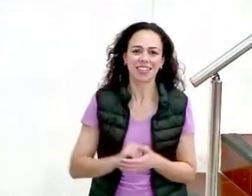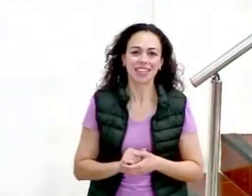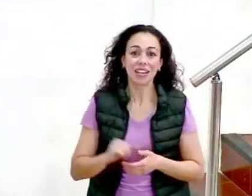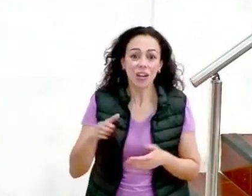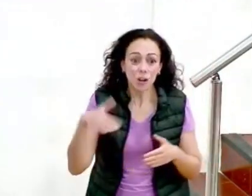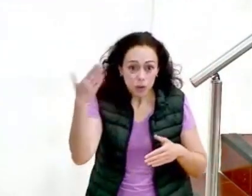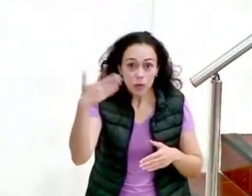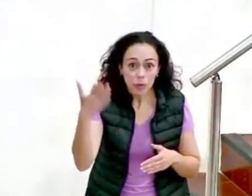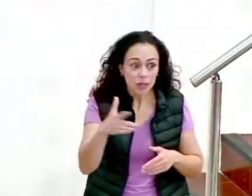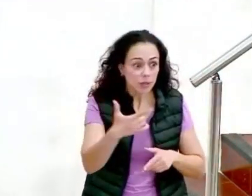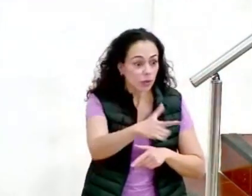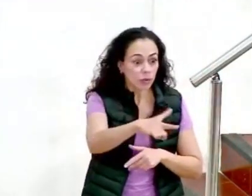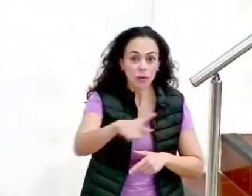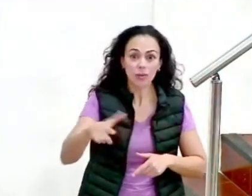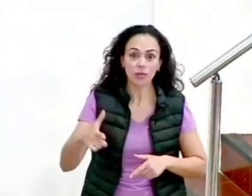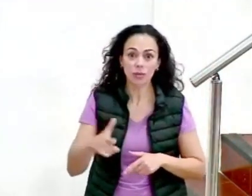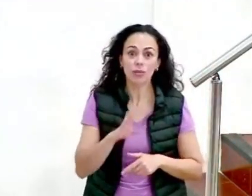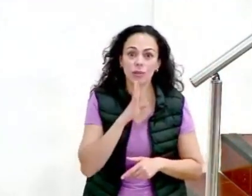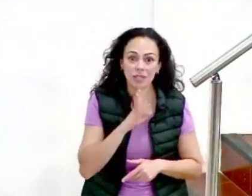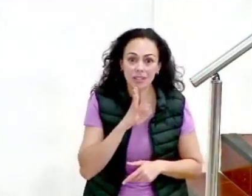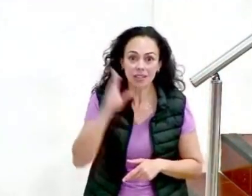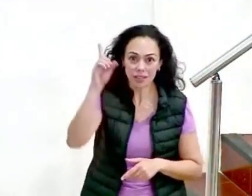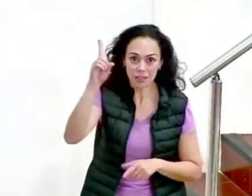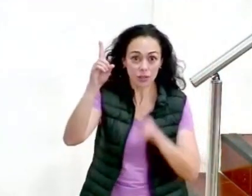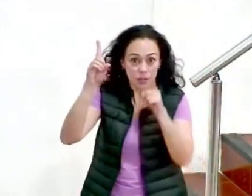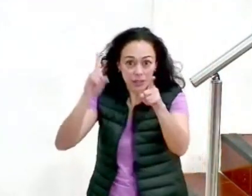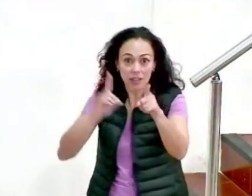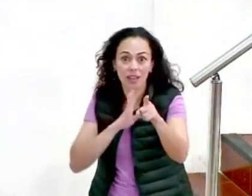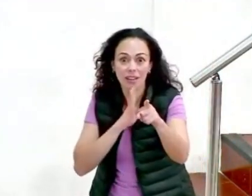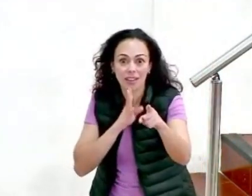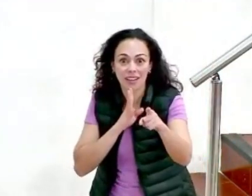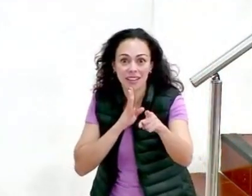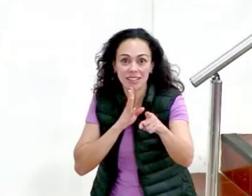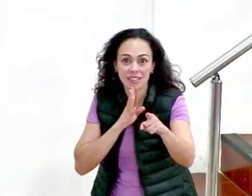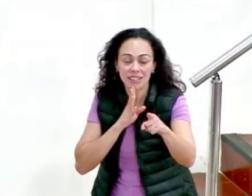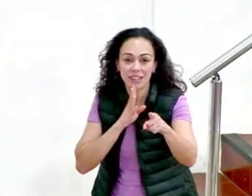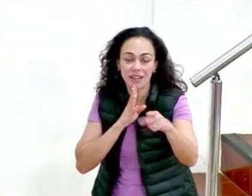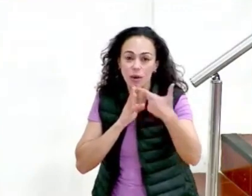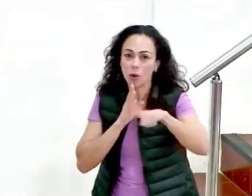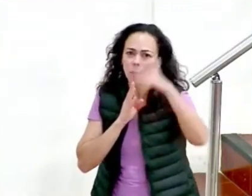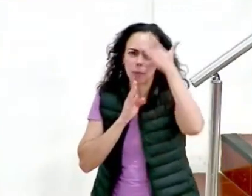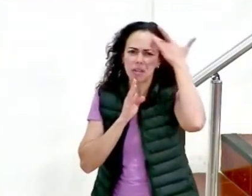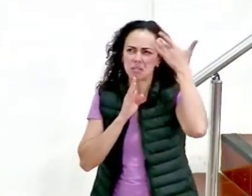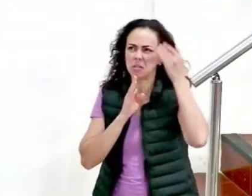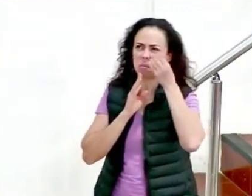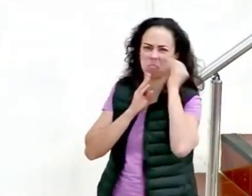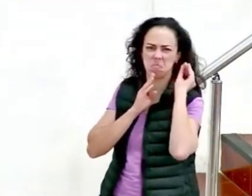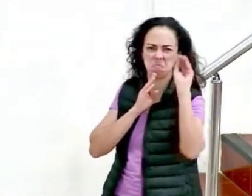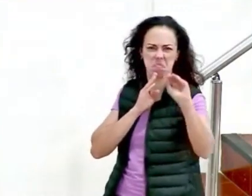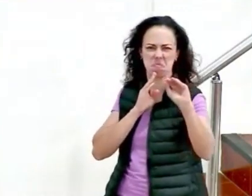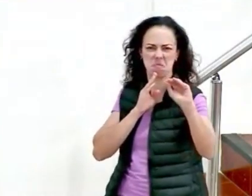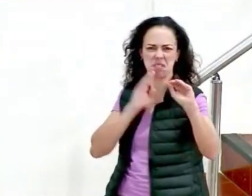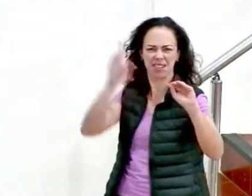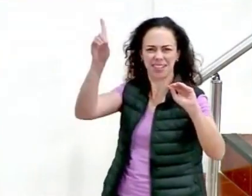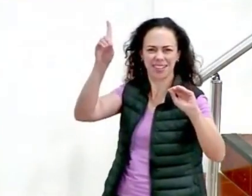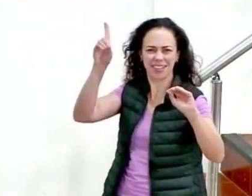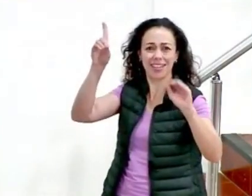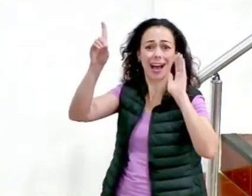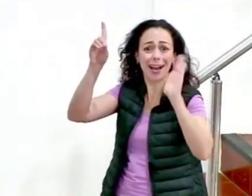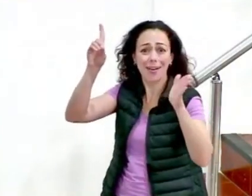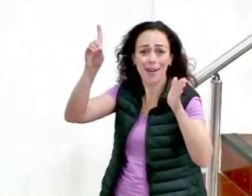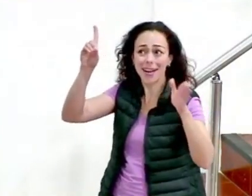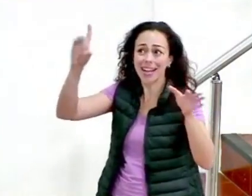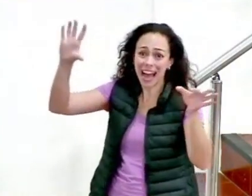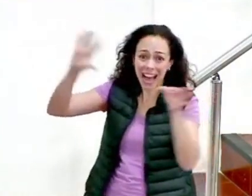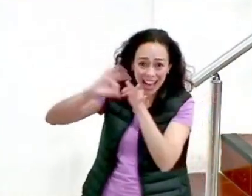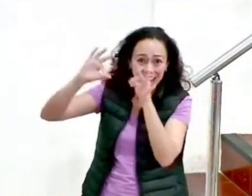conhece, aquelas que negavam esse viver com Deus, mas que agora desfrutam desse viver